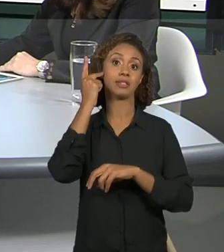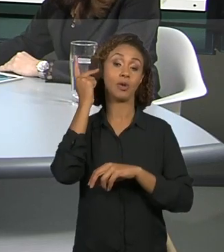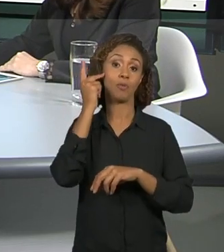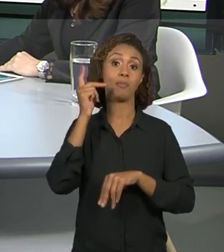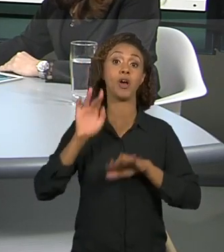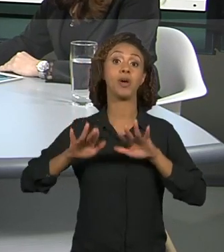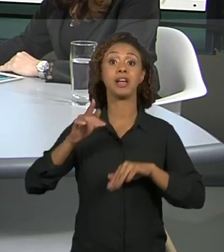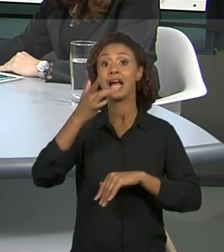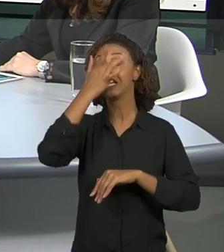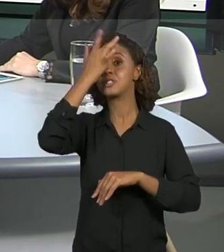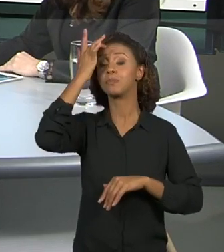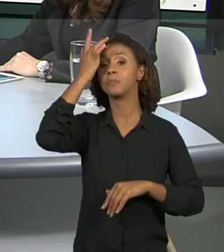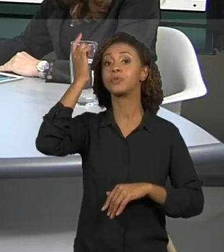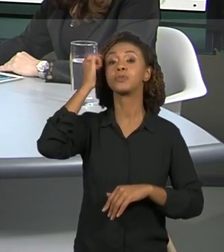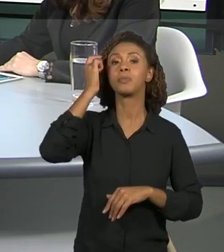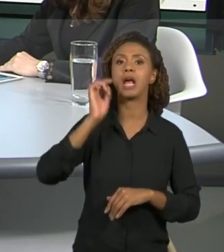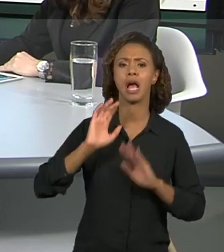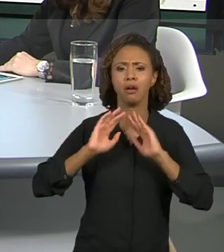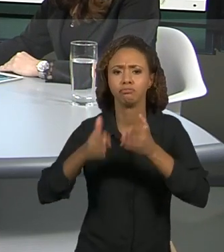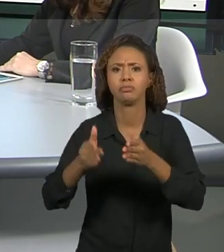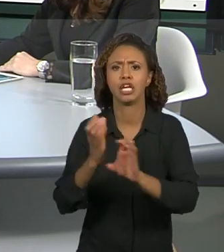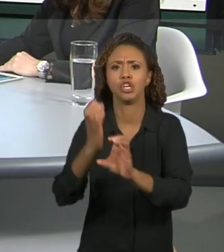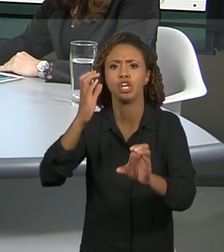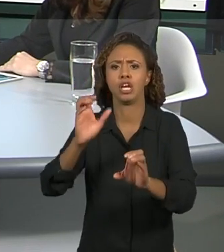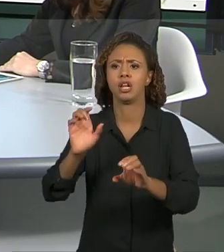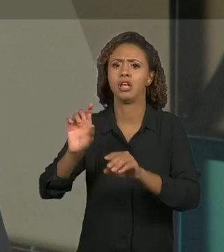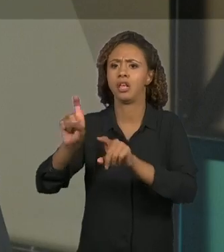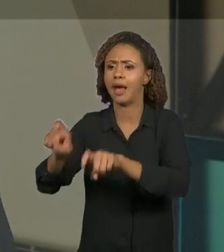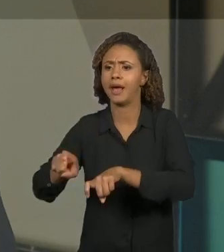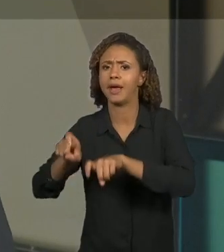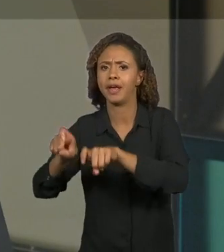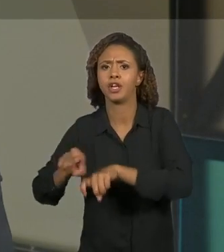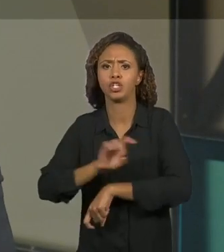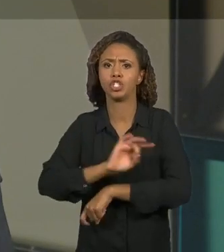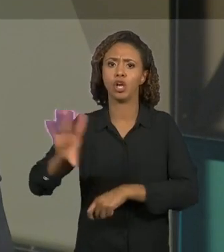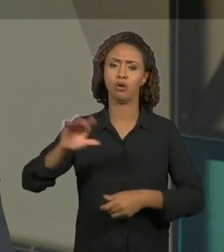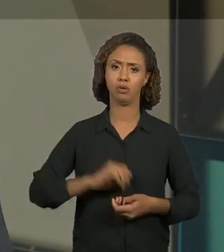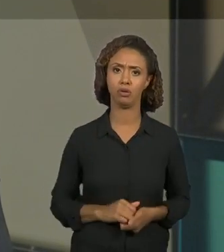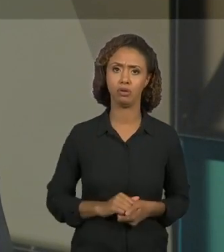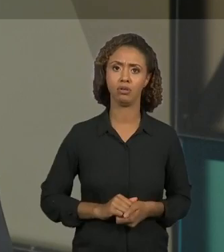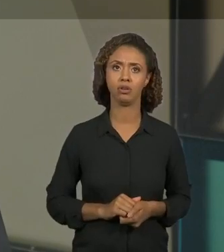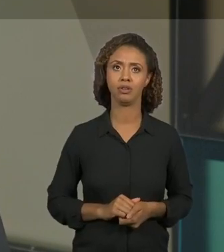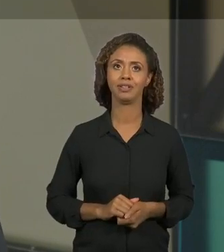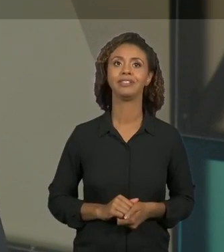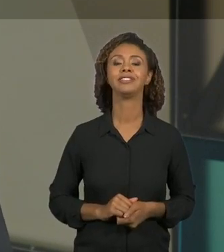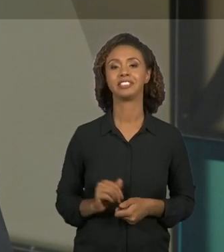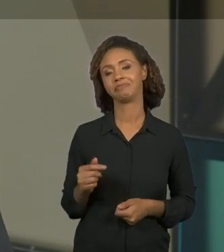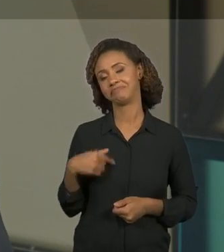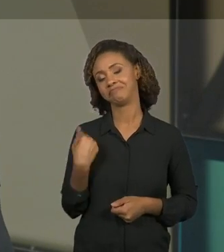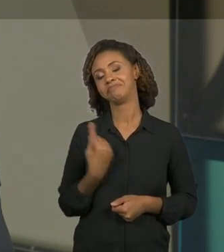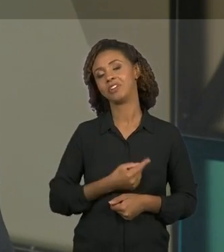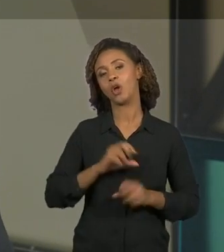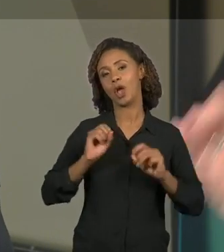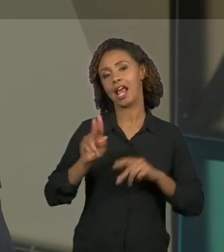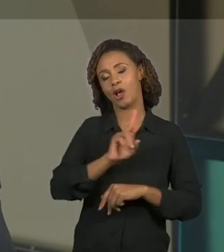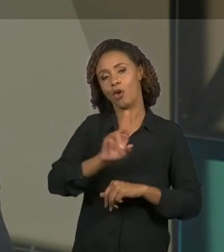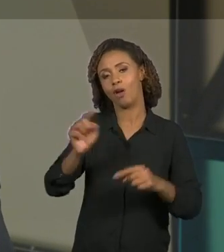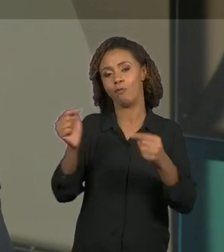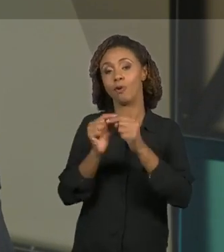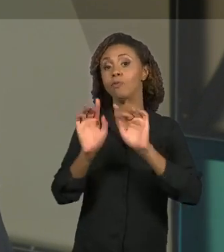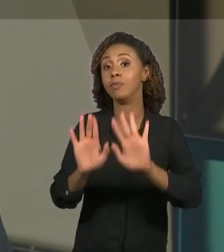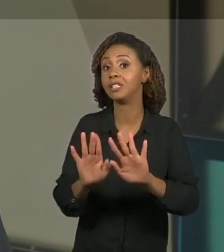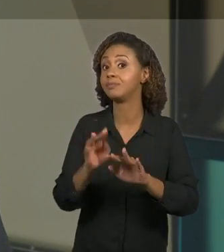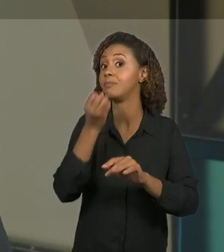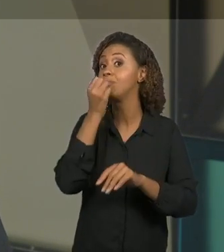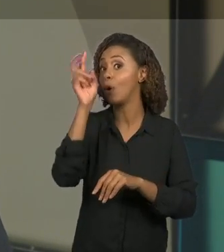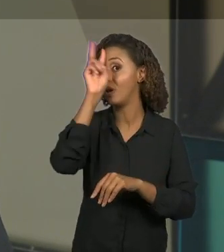fazer uma análise direta apenas engenharia e agronomia na que o conselho regional de engenharia e agronomia do estado de são paulo mas é